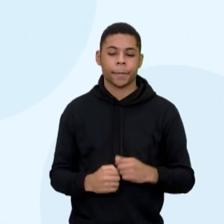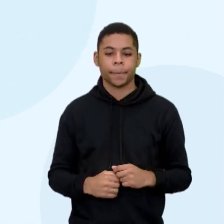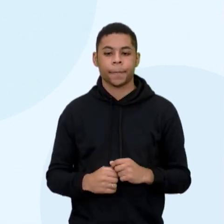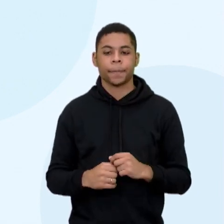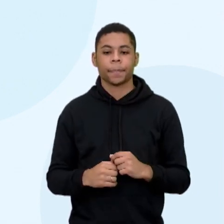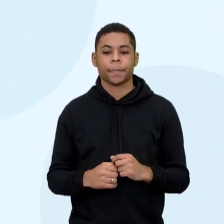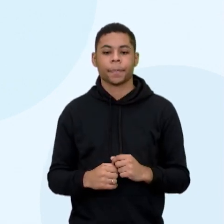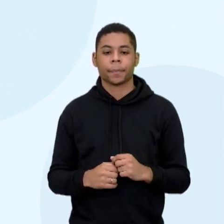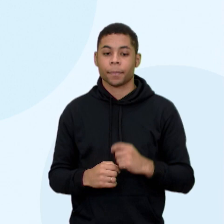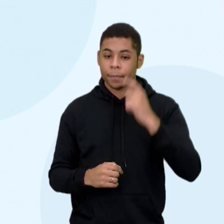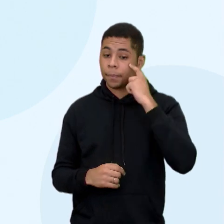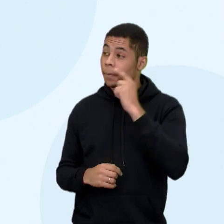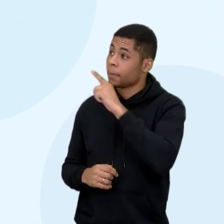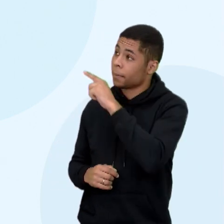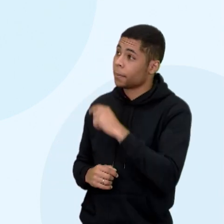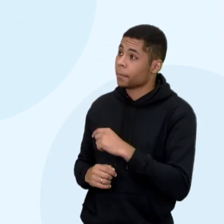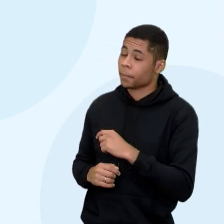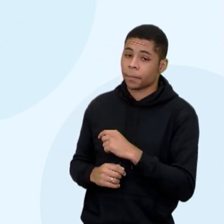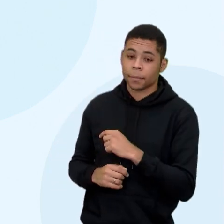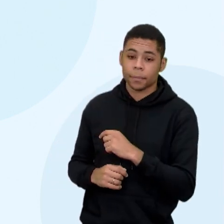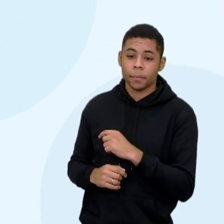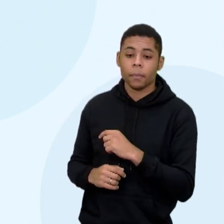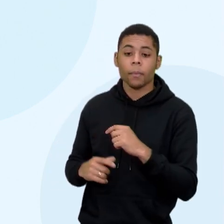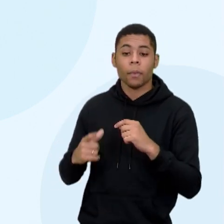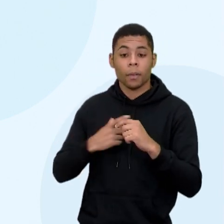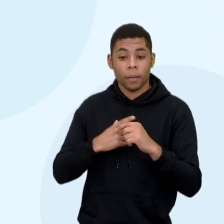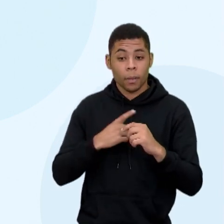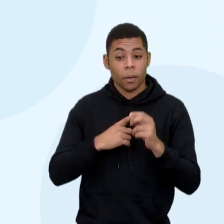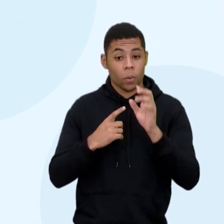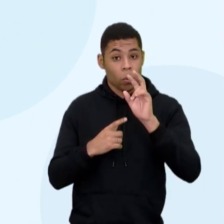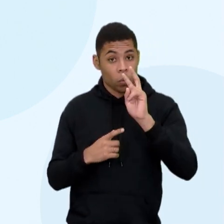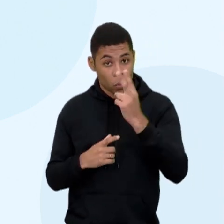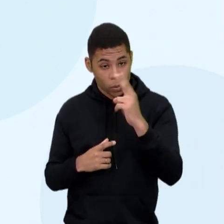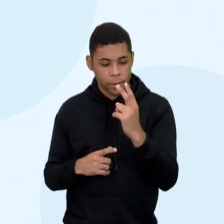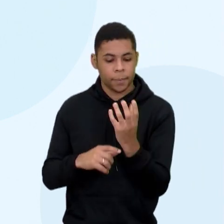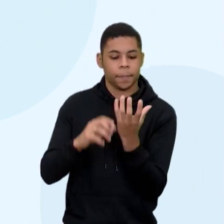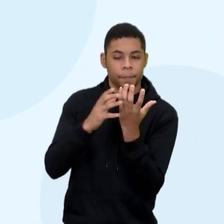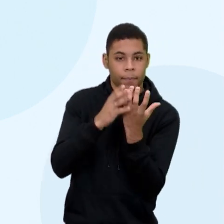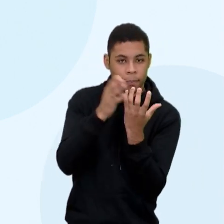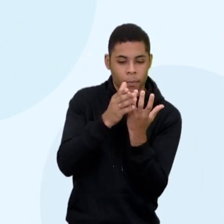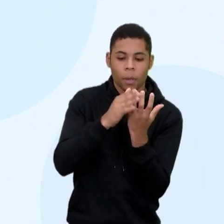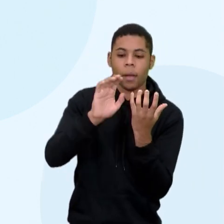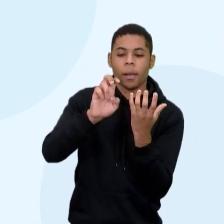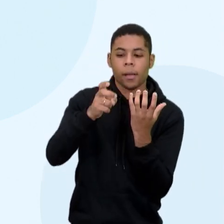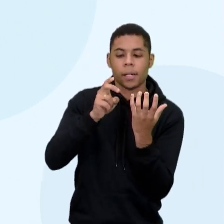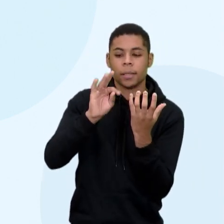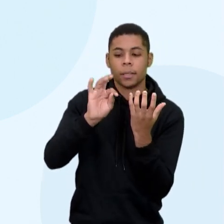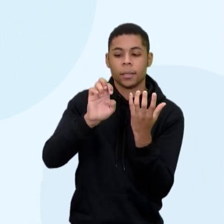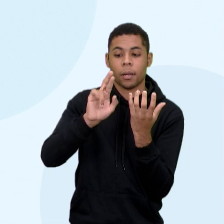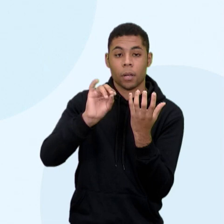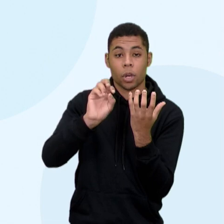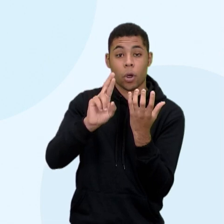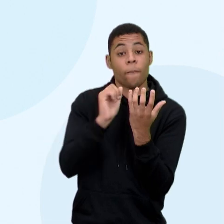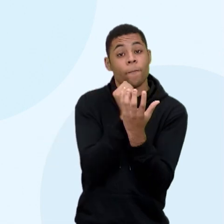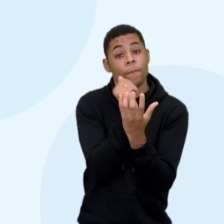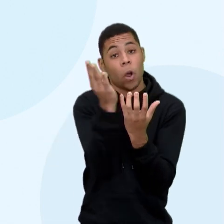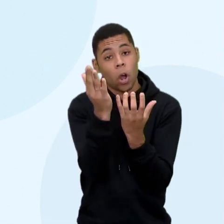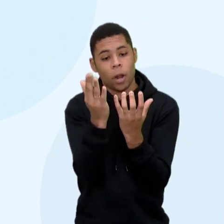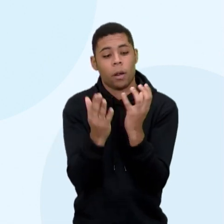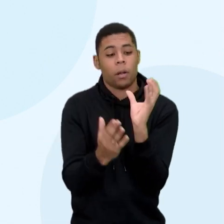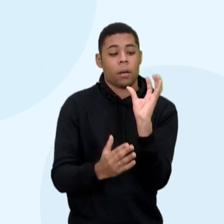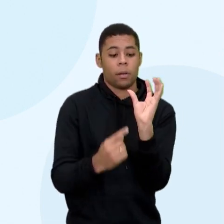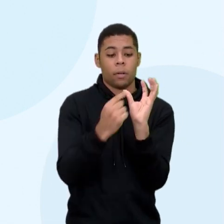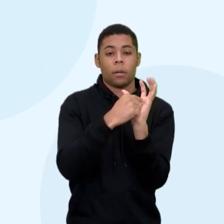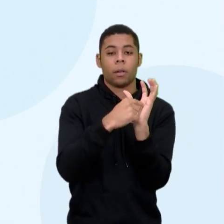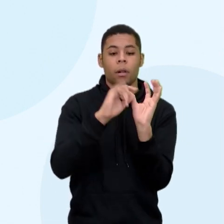realidade uma divisão, né, crosta superior e crosta inferior, né, a crosta inferior ela tem mais aí, né, o